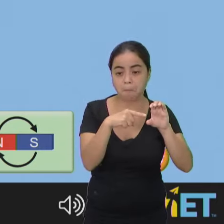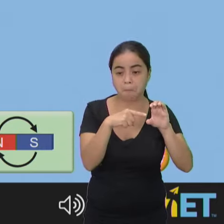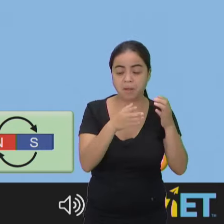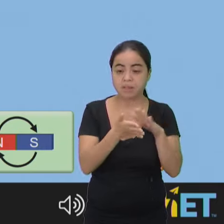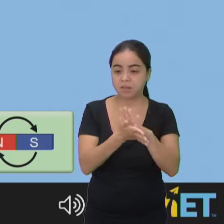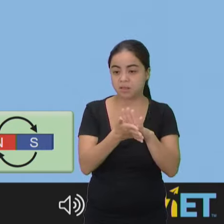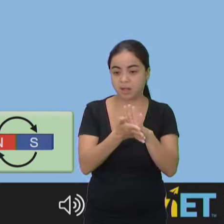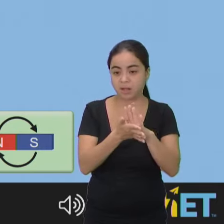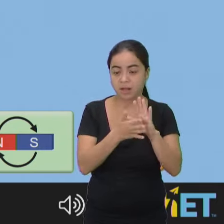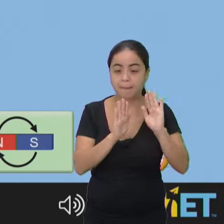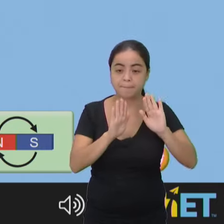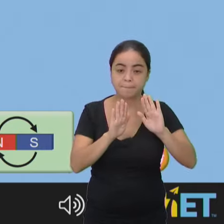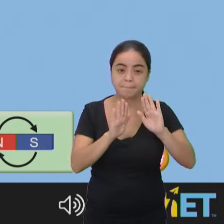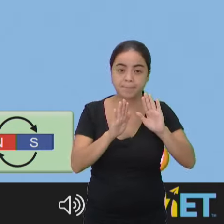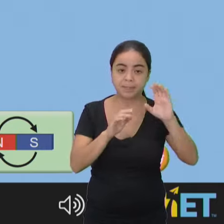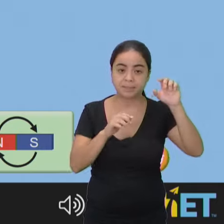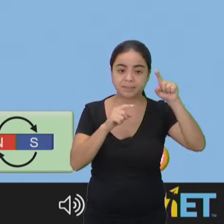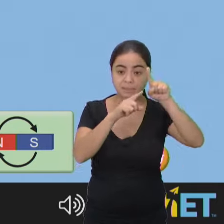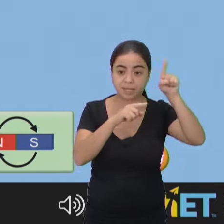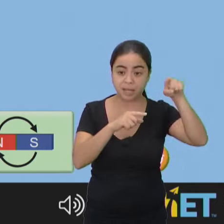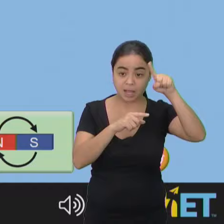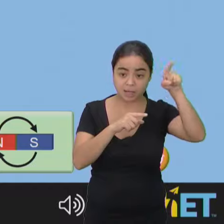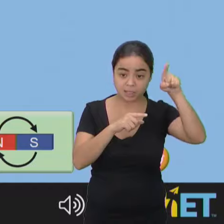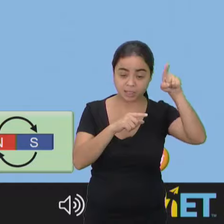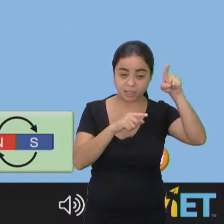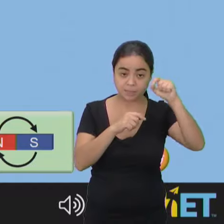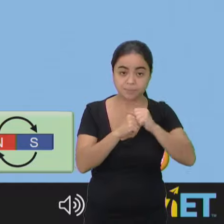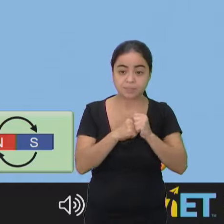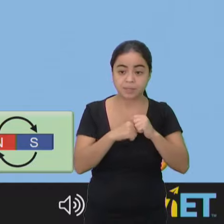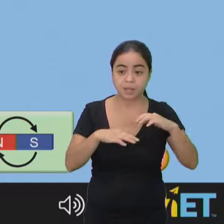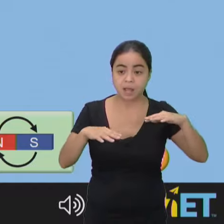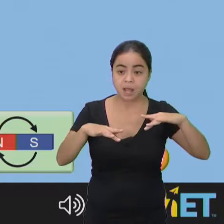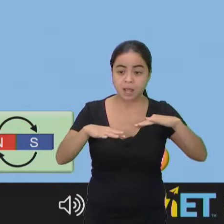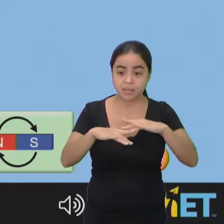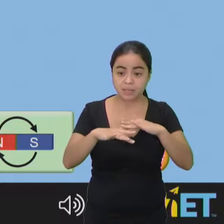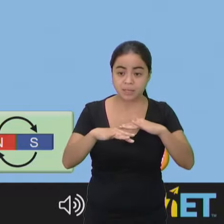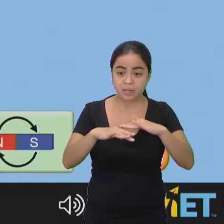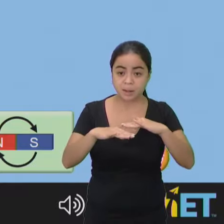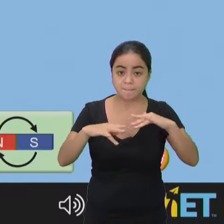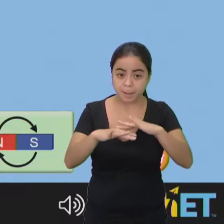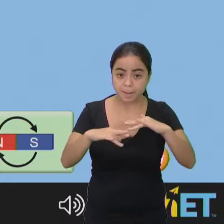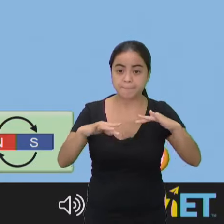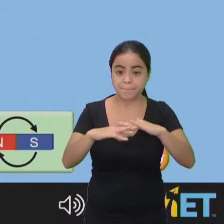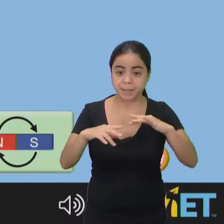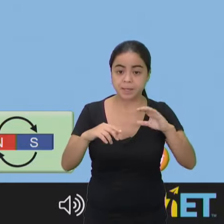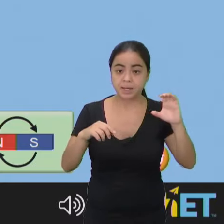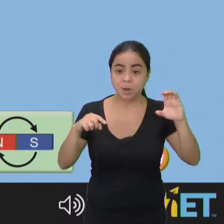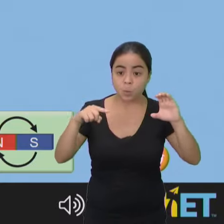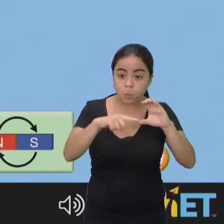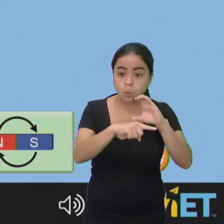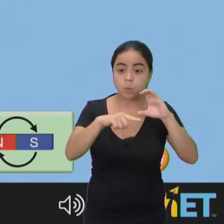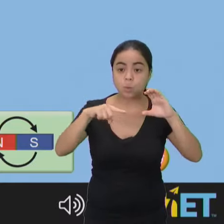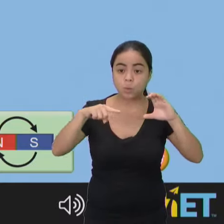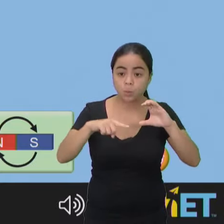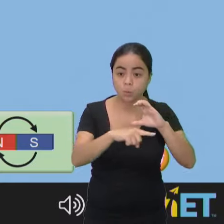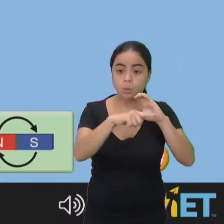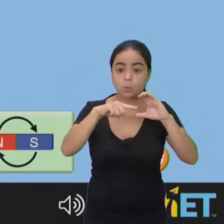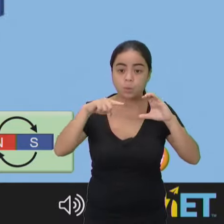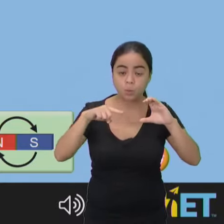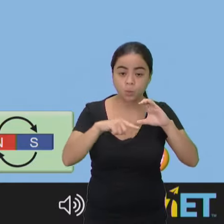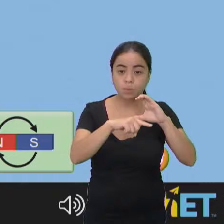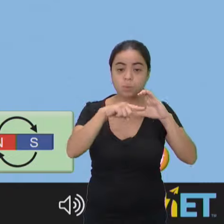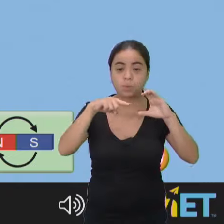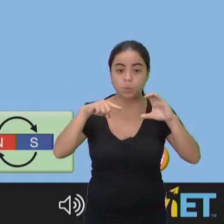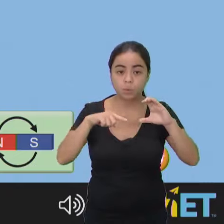nada. Mas lá no sismógrafo, o que que acontece? A Terra faz o ímã mexer, né? E quando o ímã mexe, ó, o que